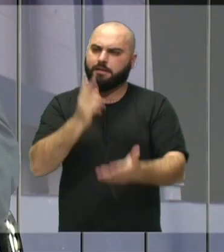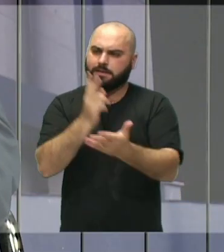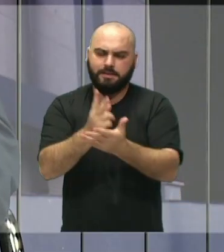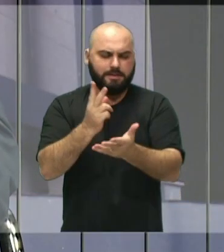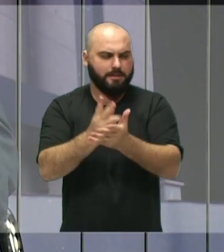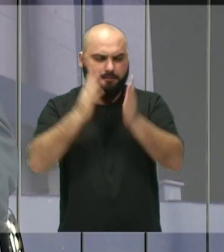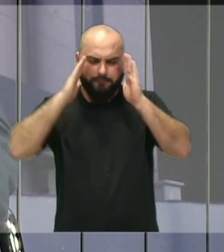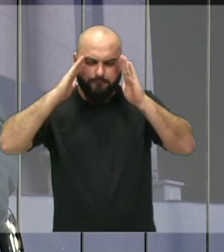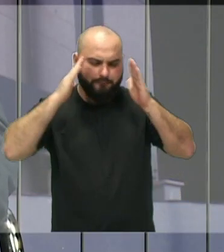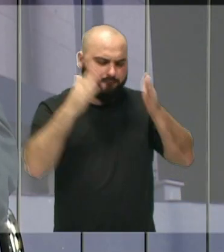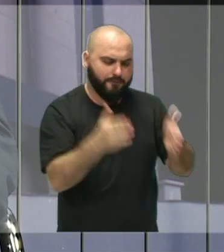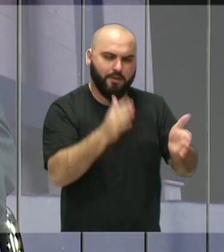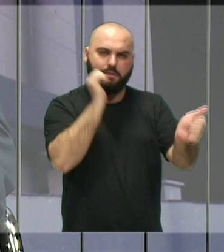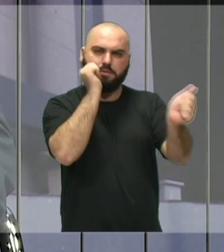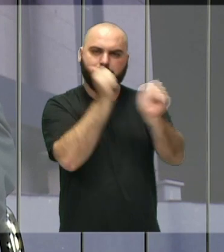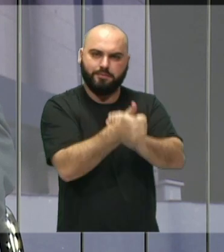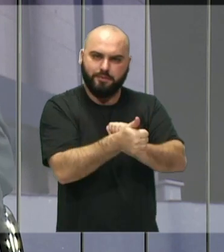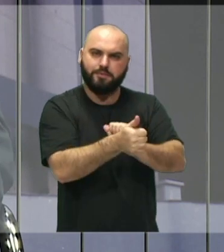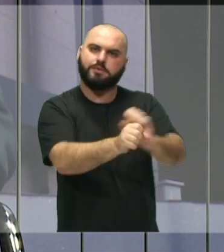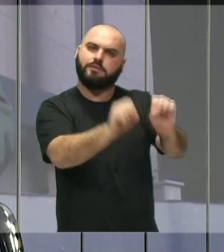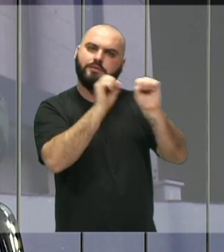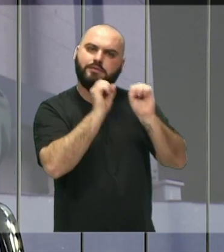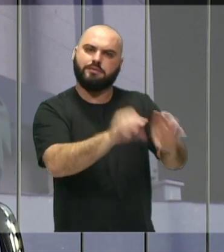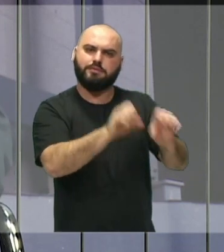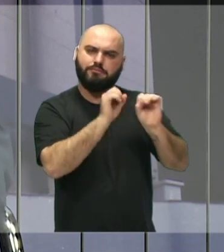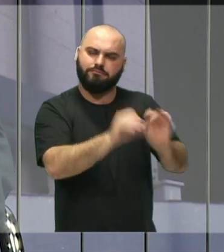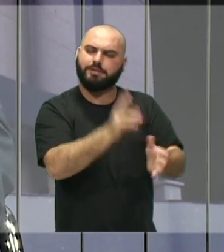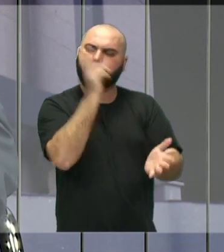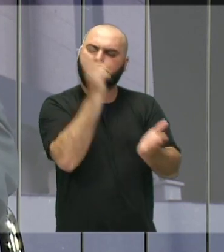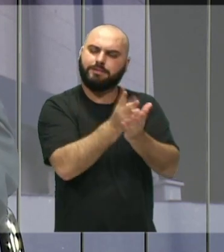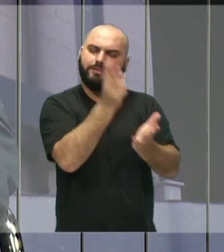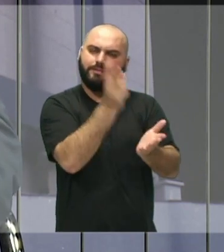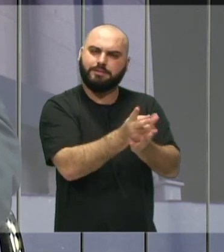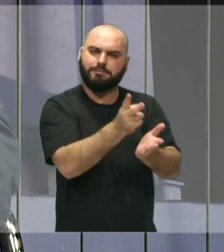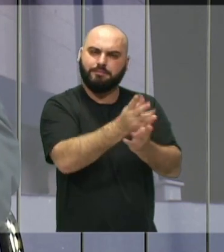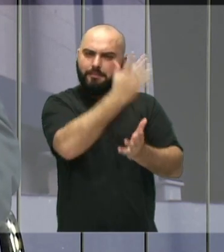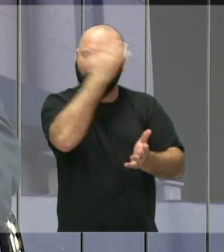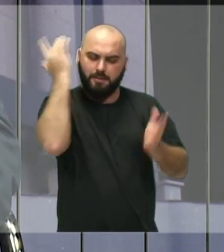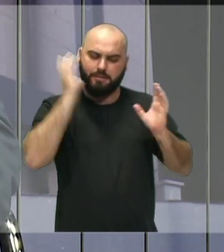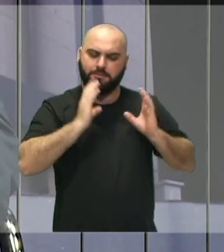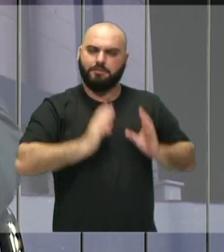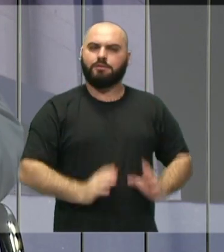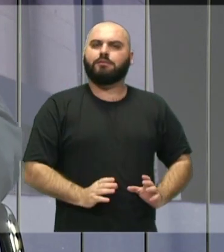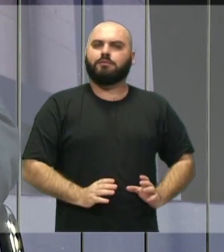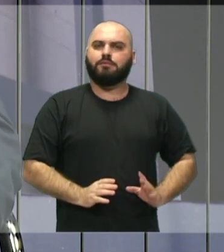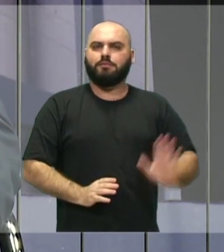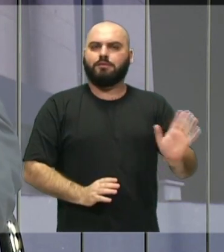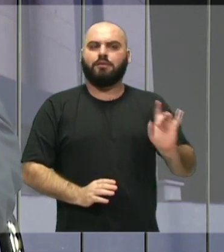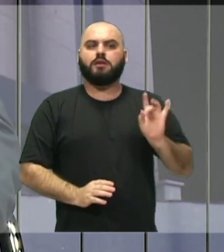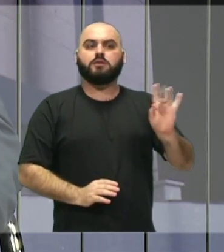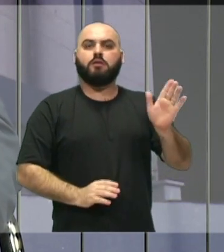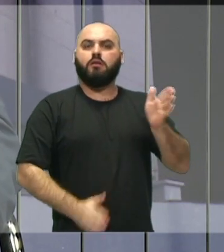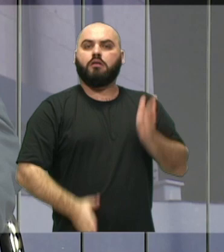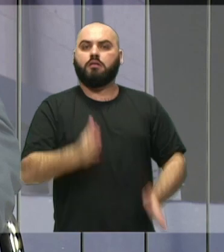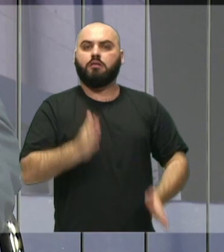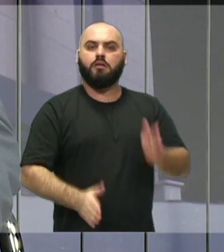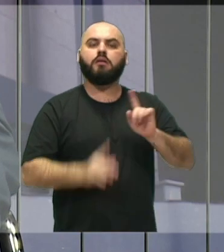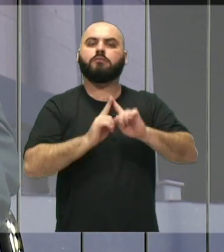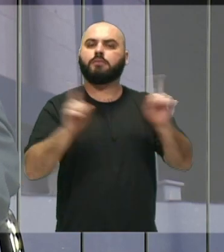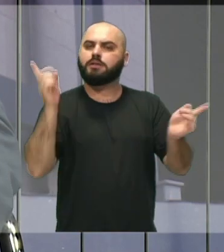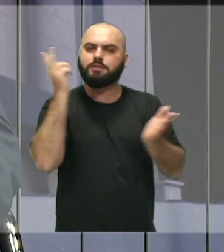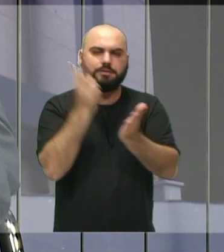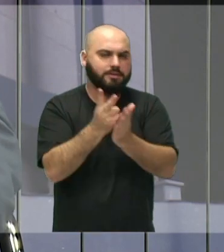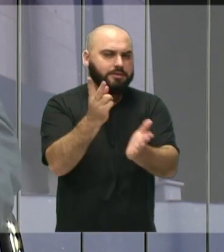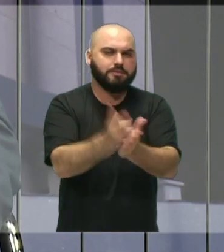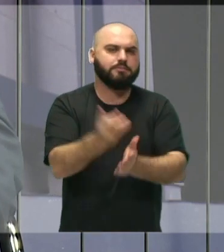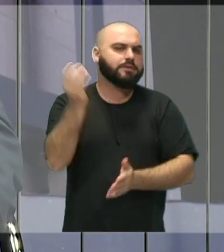voltada para o esporte, na área da educação, da formação do cidadão, não só da formação atleta, mas também sempre